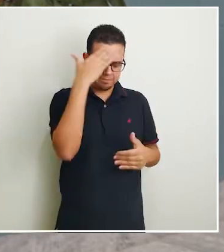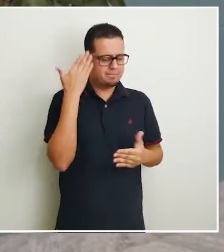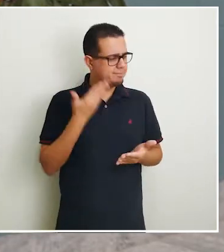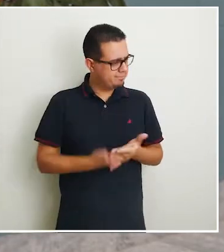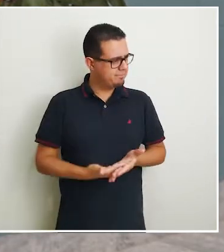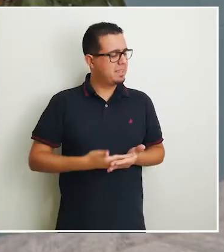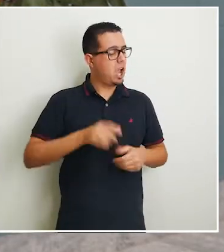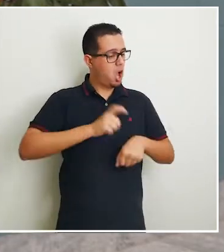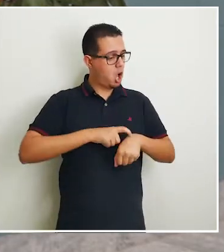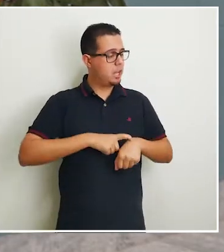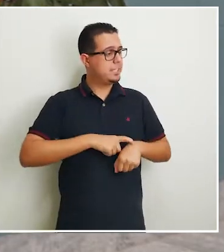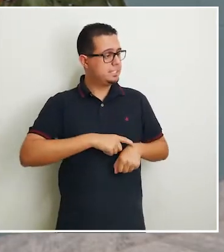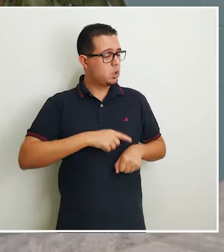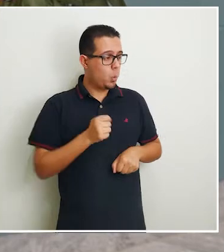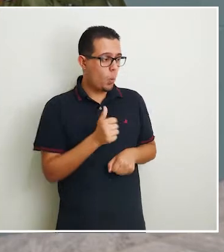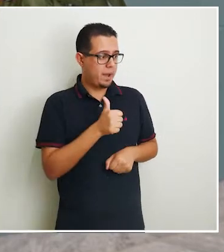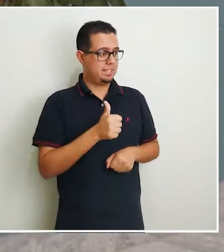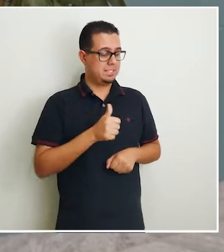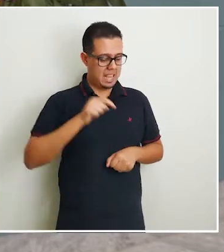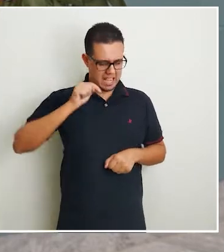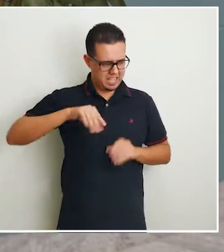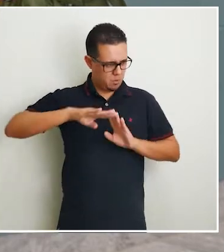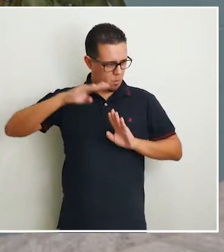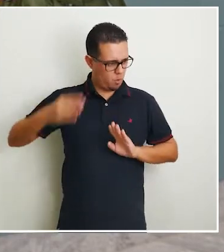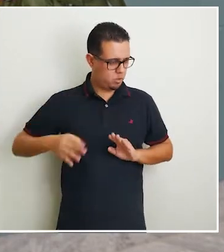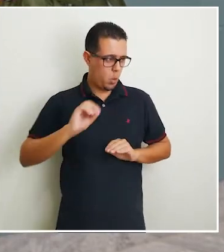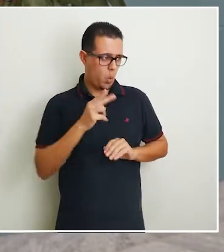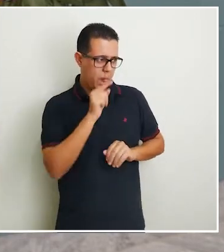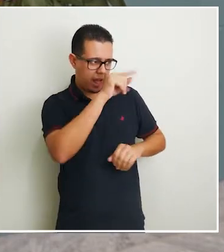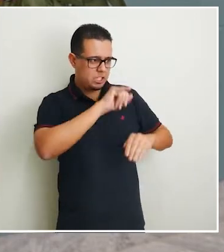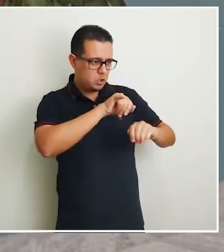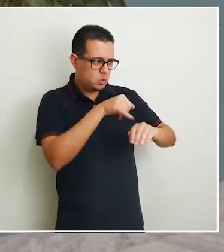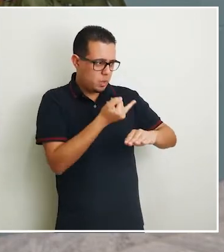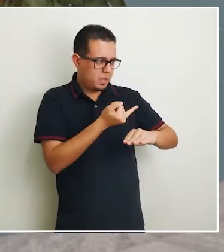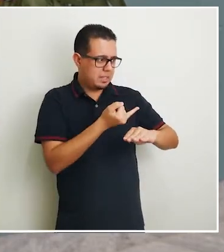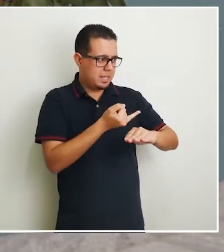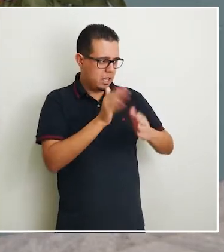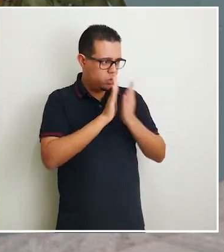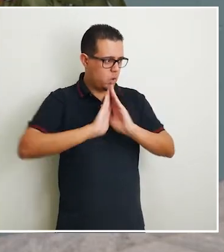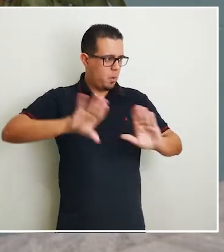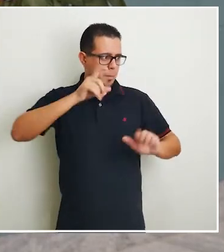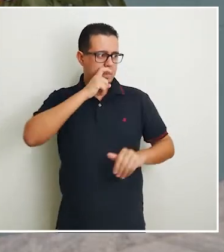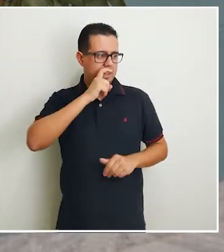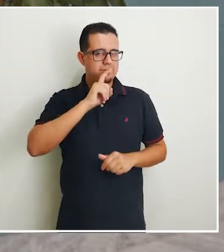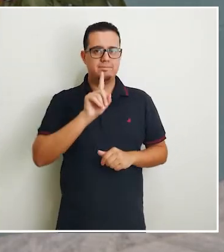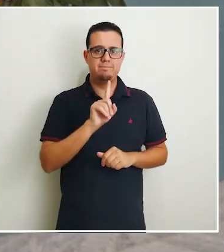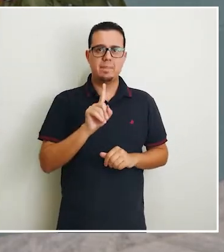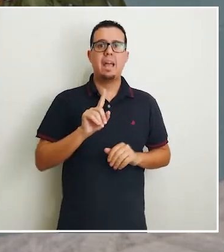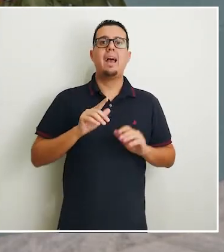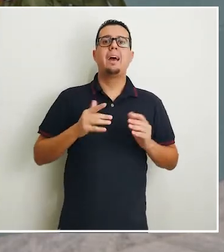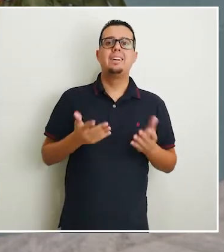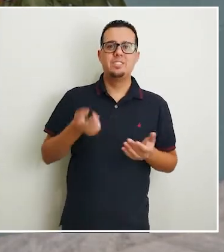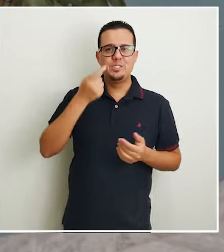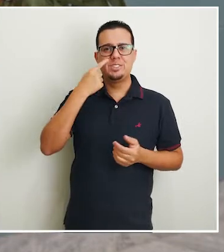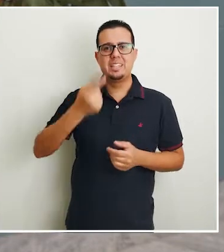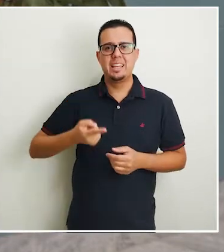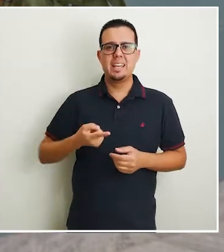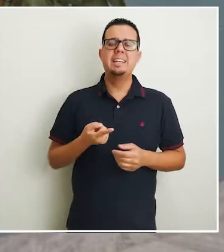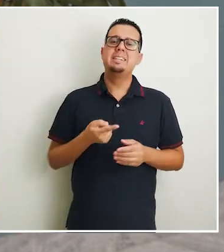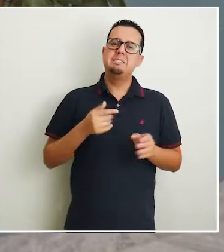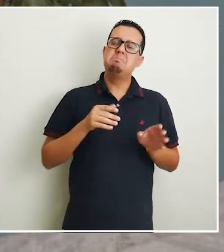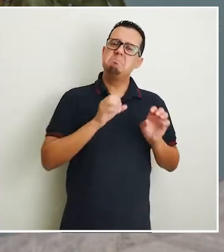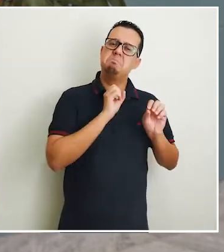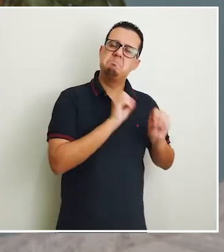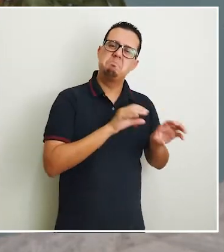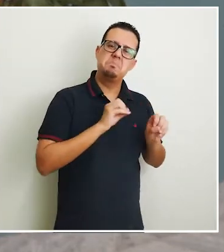que a hora vem, quando nem neste monte, nem em Jerusalém, adorareis o Pai. Nessa conversa aqui, muito instrutiva